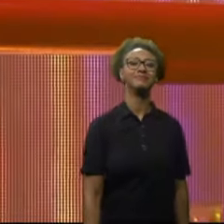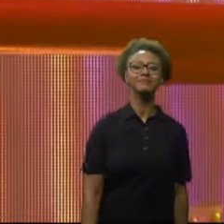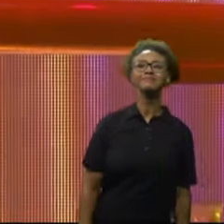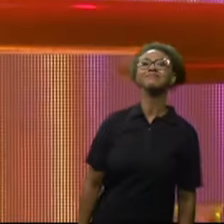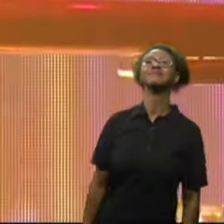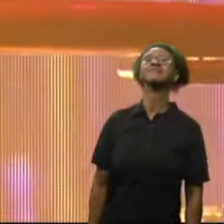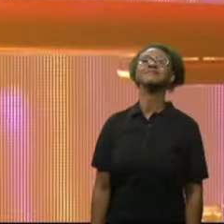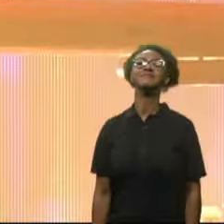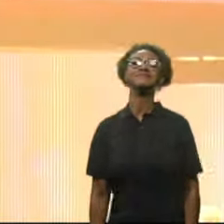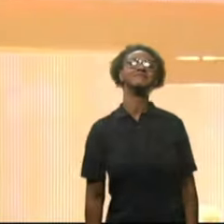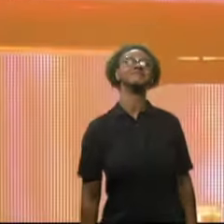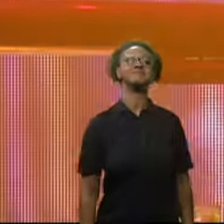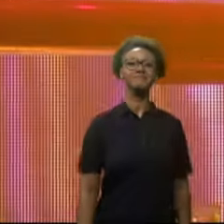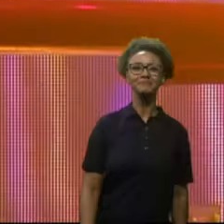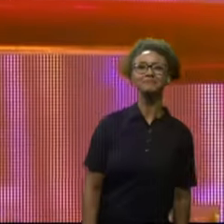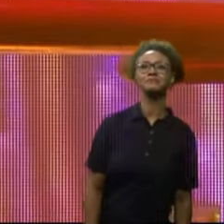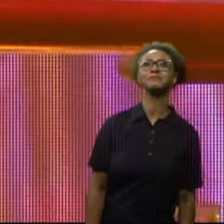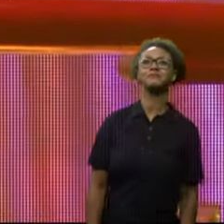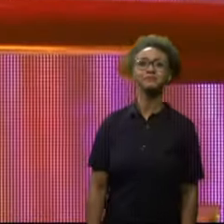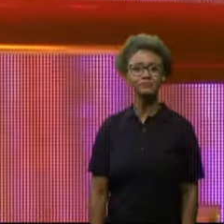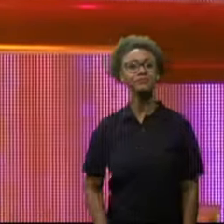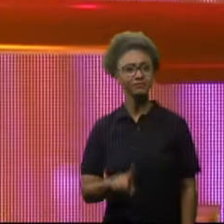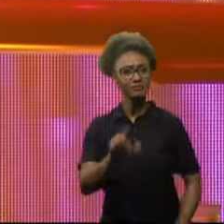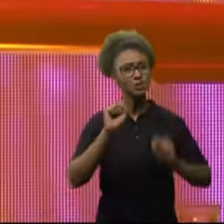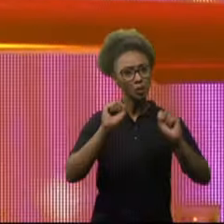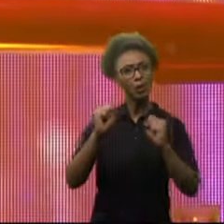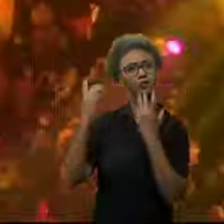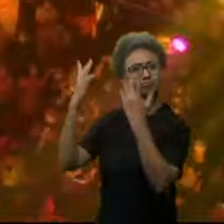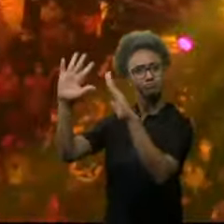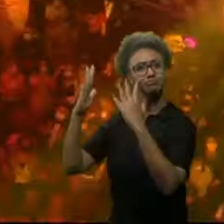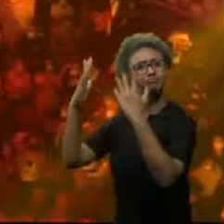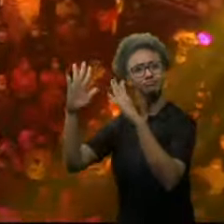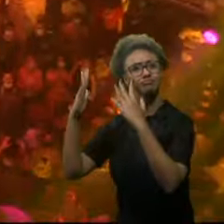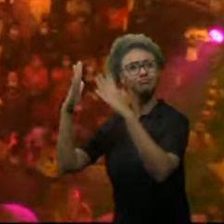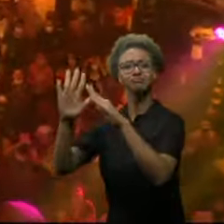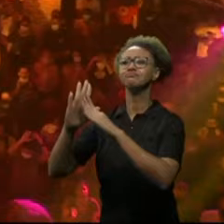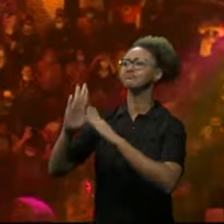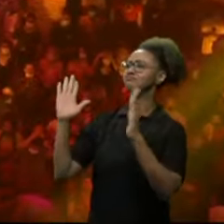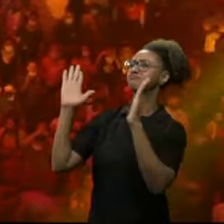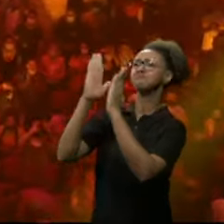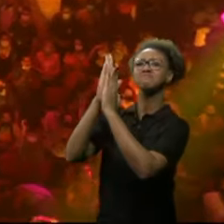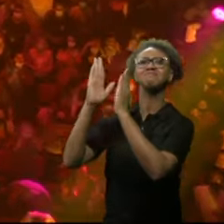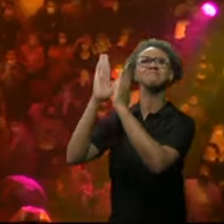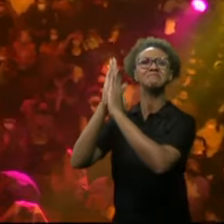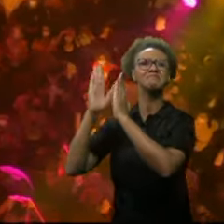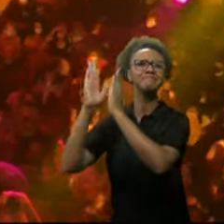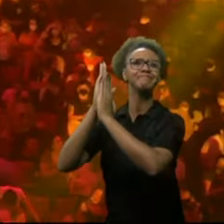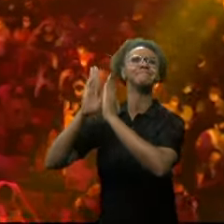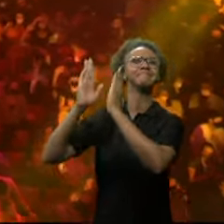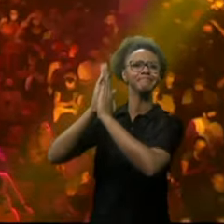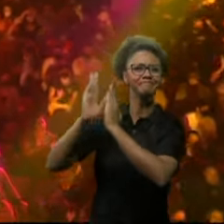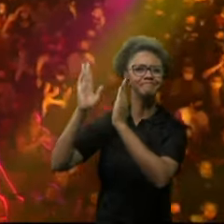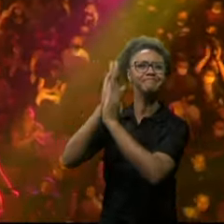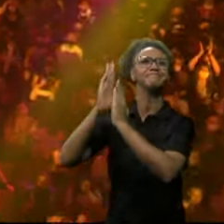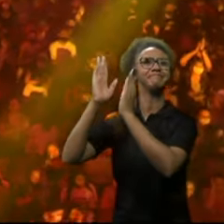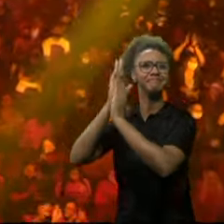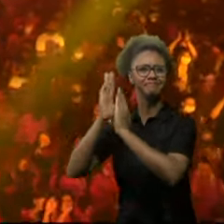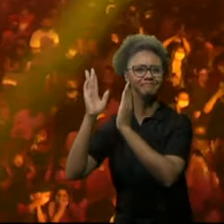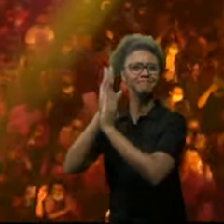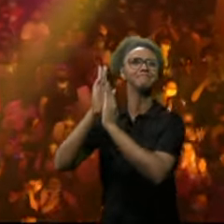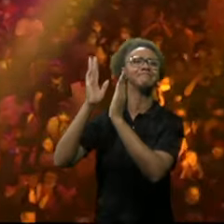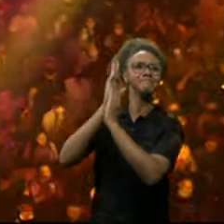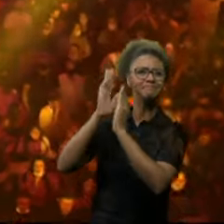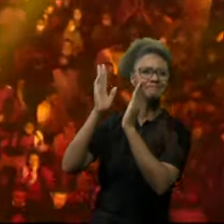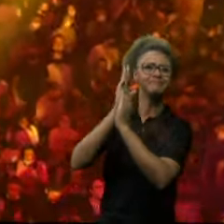e agora com as suas calmas e E aí